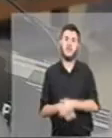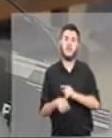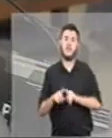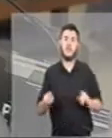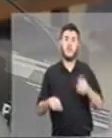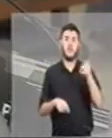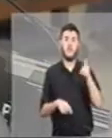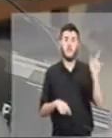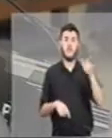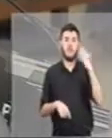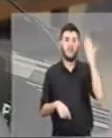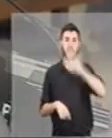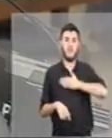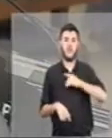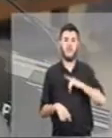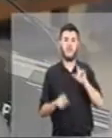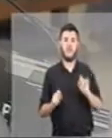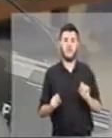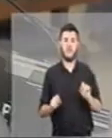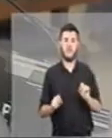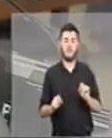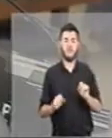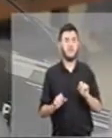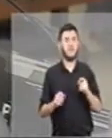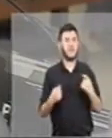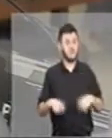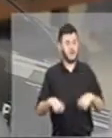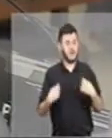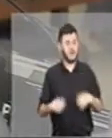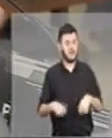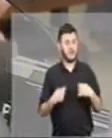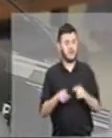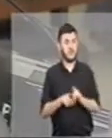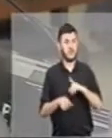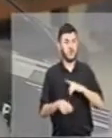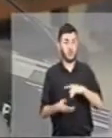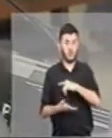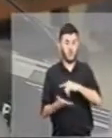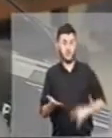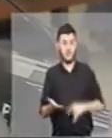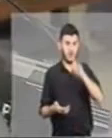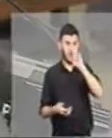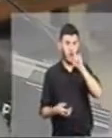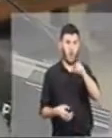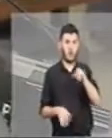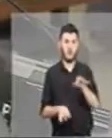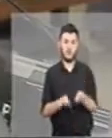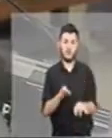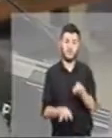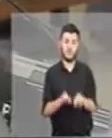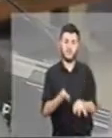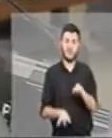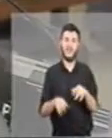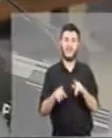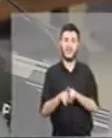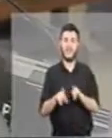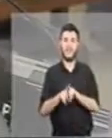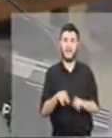independiam de ordem judicial e que tenham sido eventualmente produzidas, inclusive os